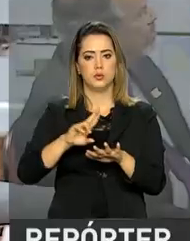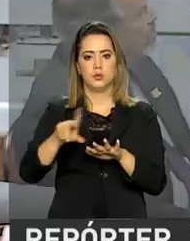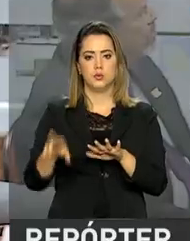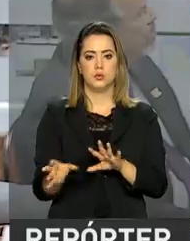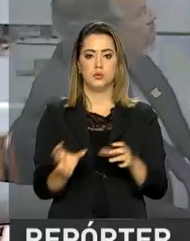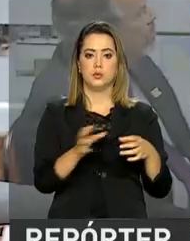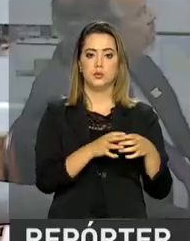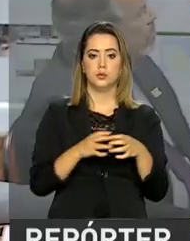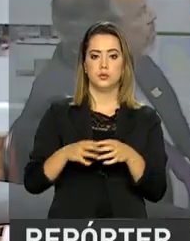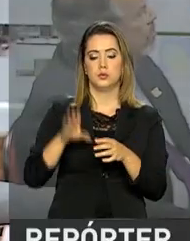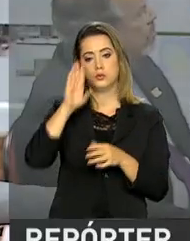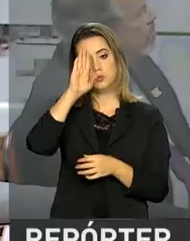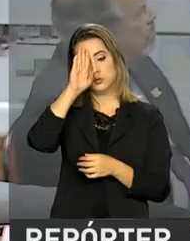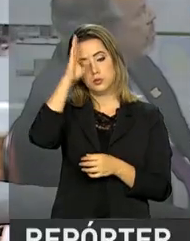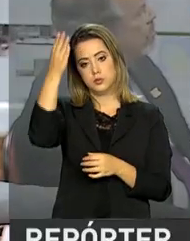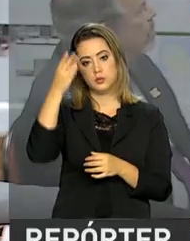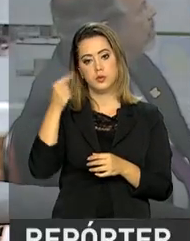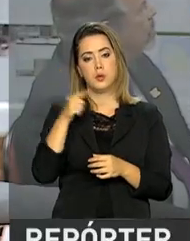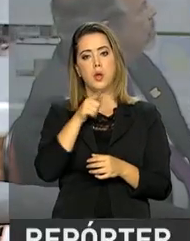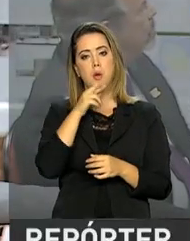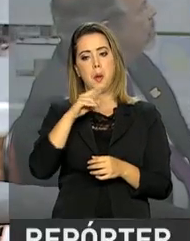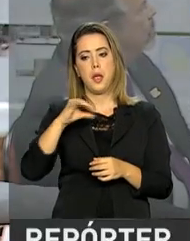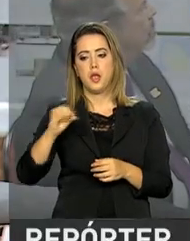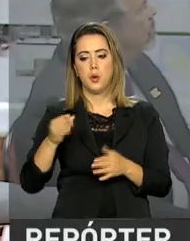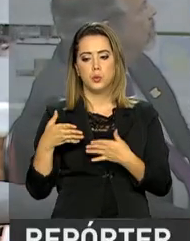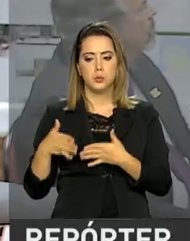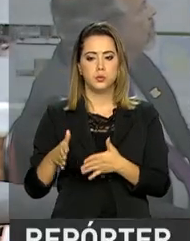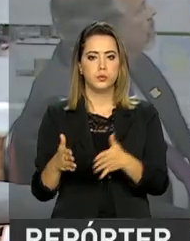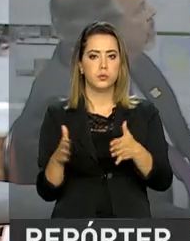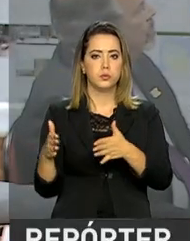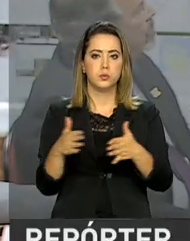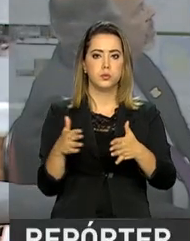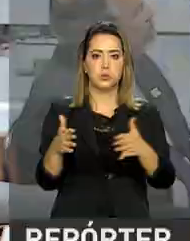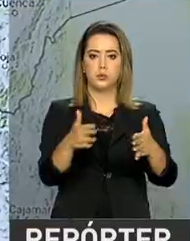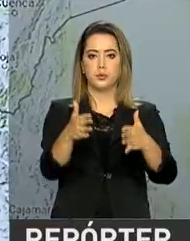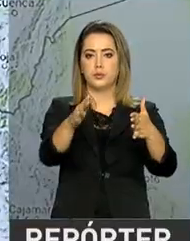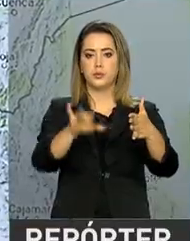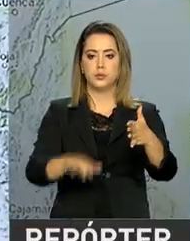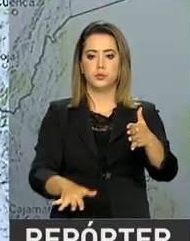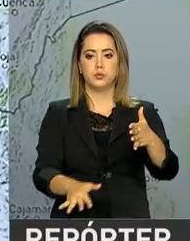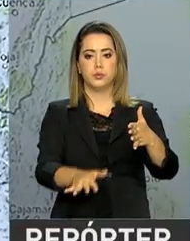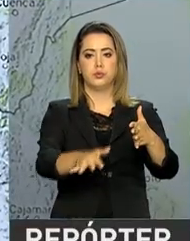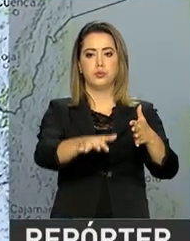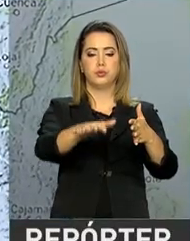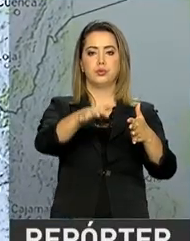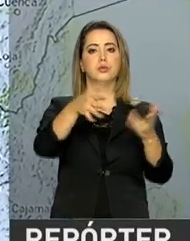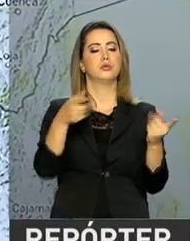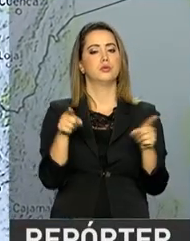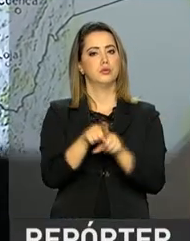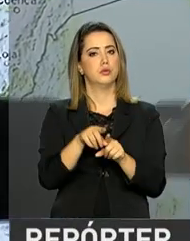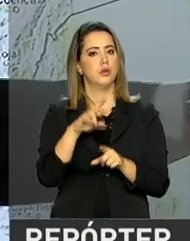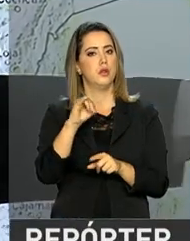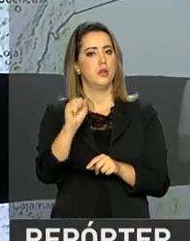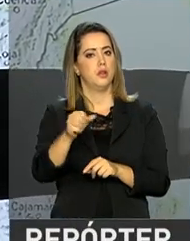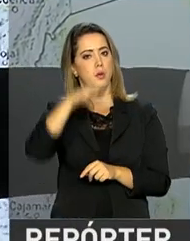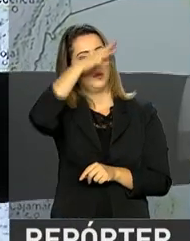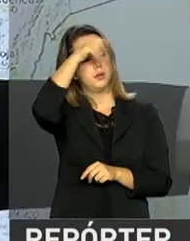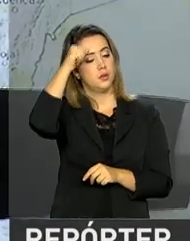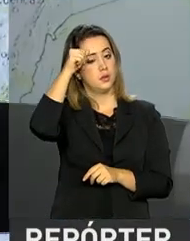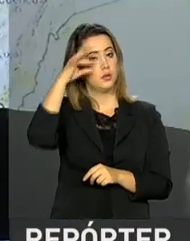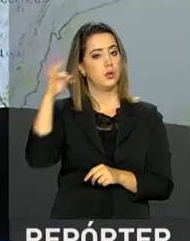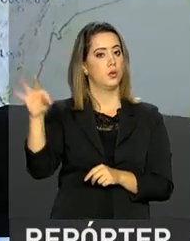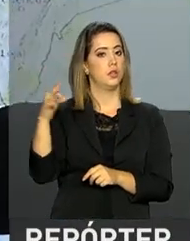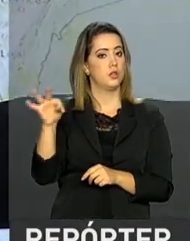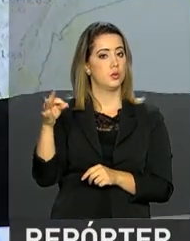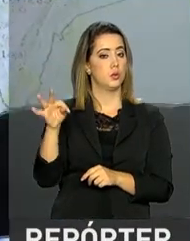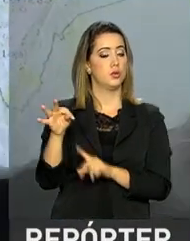sobre os principais afluentes que compõem as grandes bacias hidrográficas da região como os rios amazonas tocantins